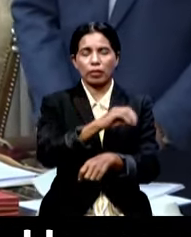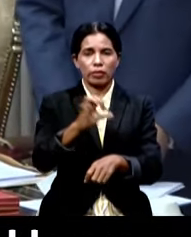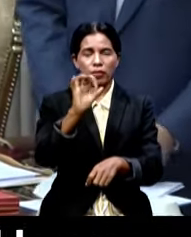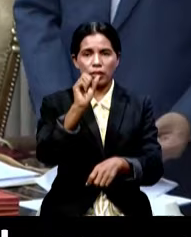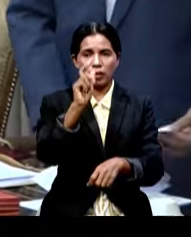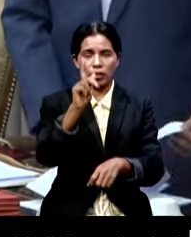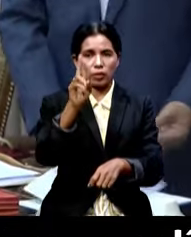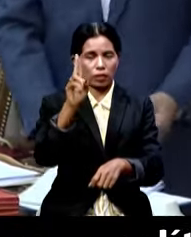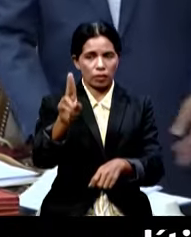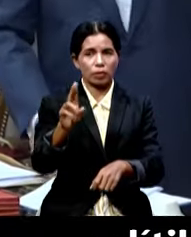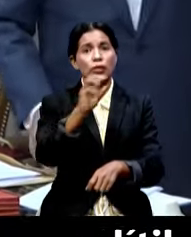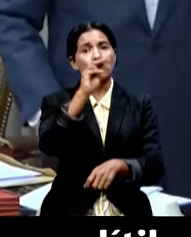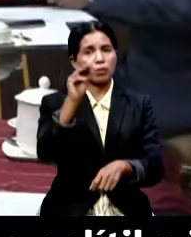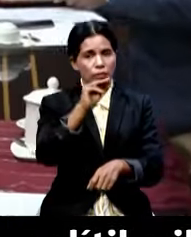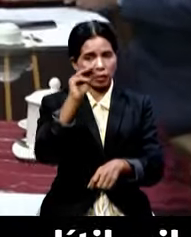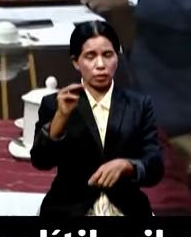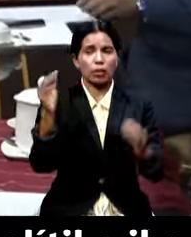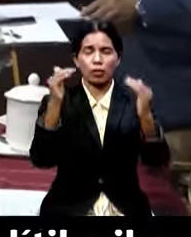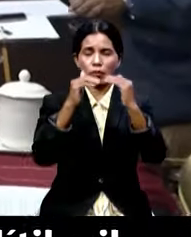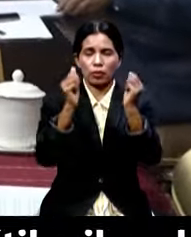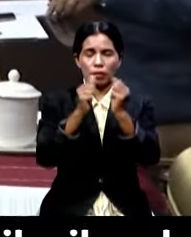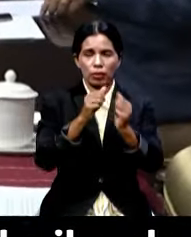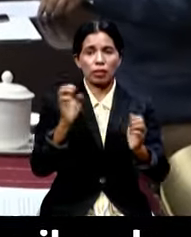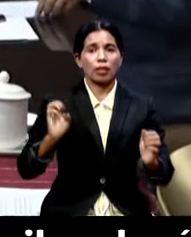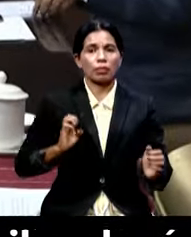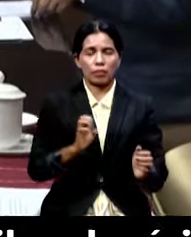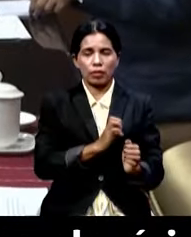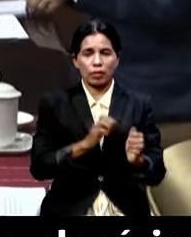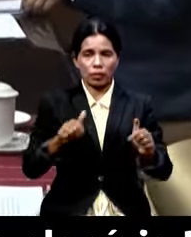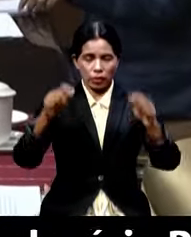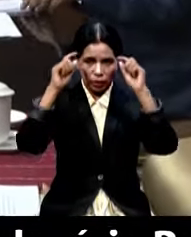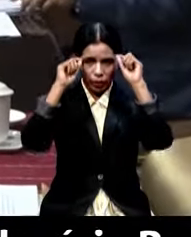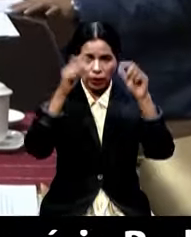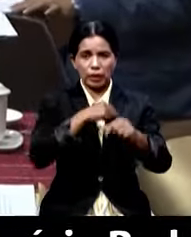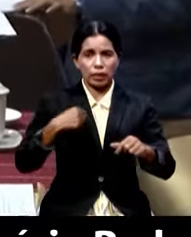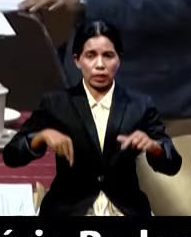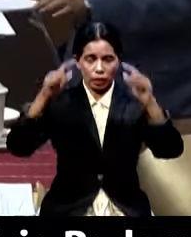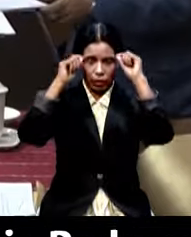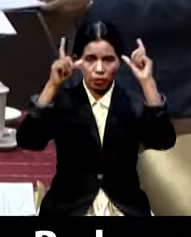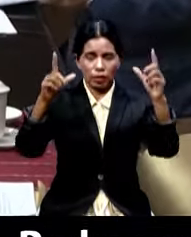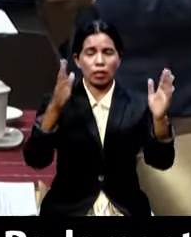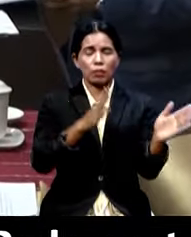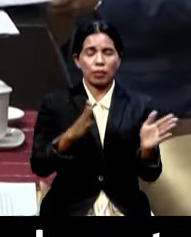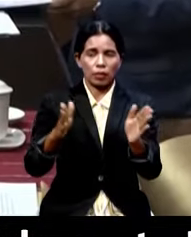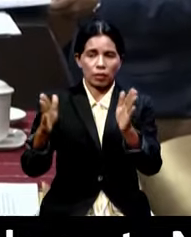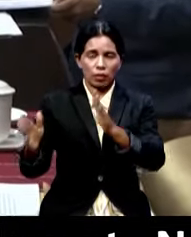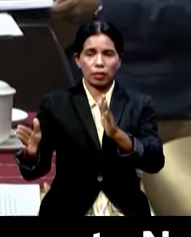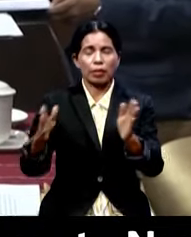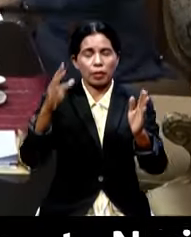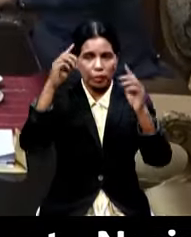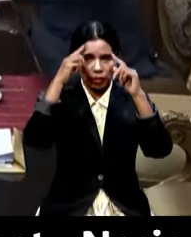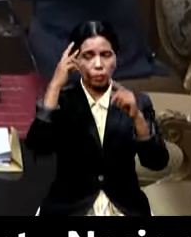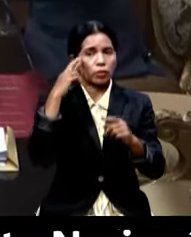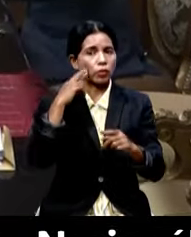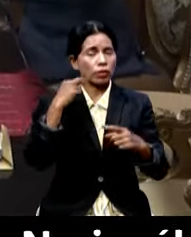Lai II, né? Ao encontro o embaixador da China e a Timor-Leste, onde coalia com a preparação presidente da República José Ramos Horta, nebesse